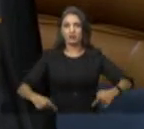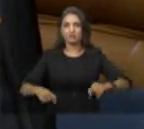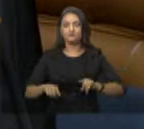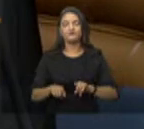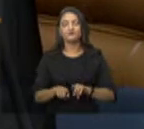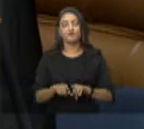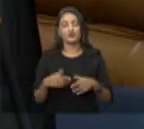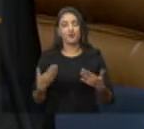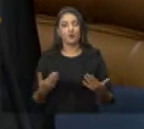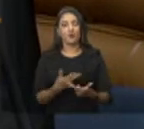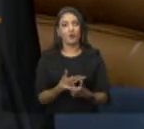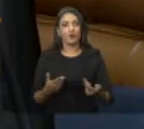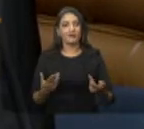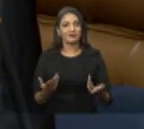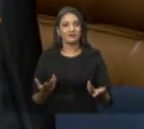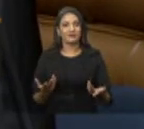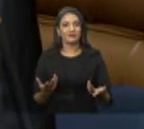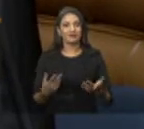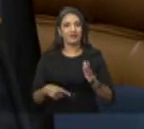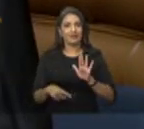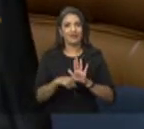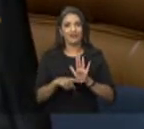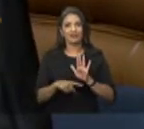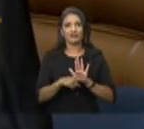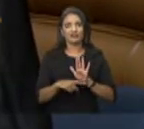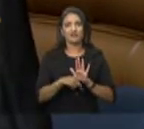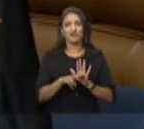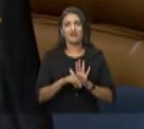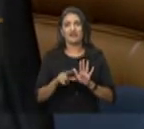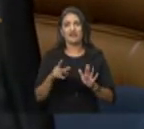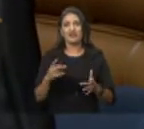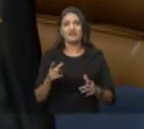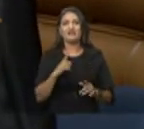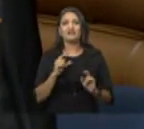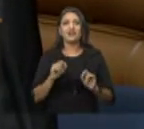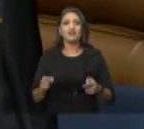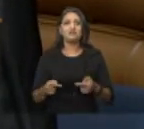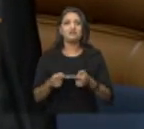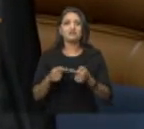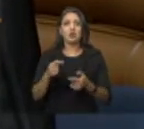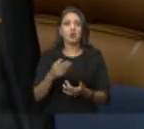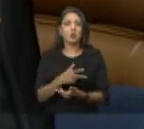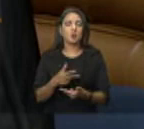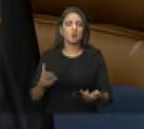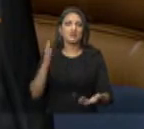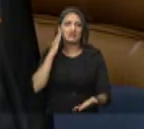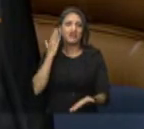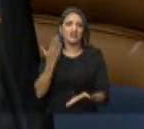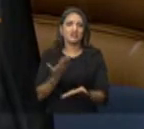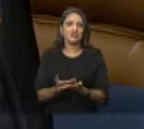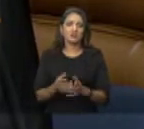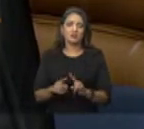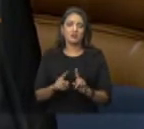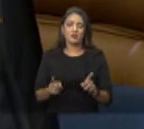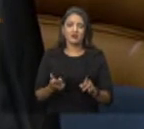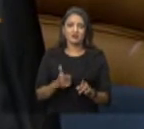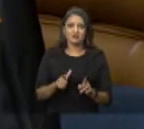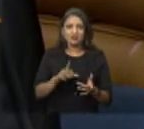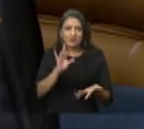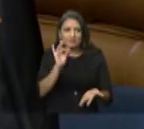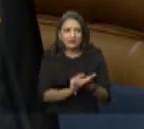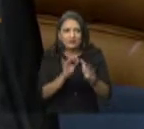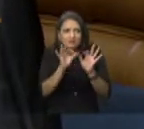males que na maior parte das vezes enquanto se atrelados a crenças sem qualquer laço na